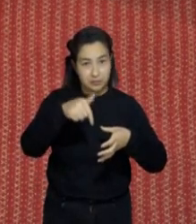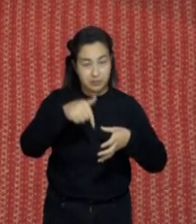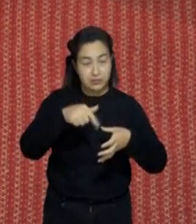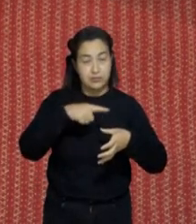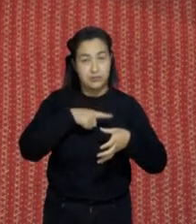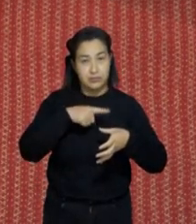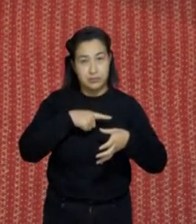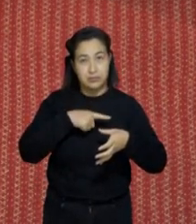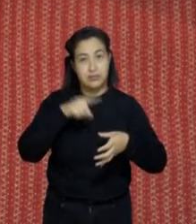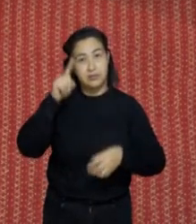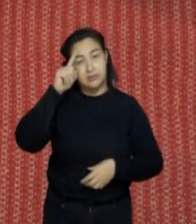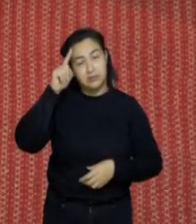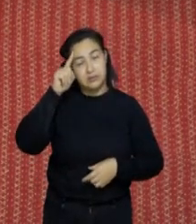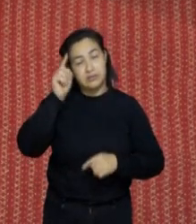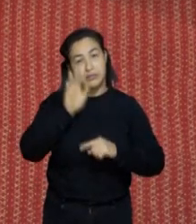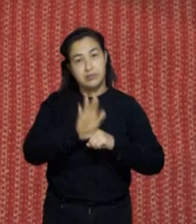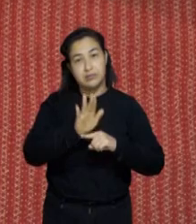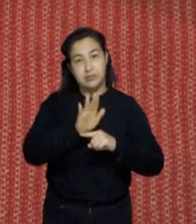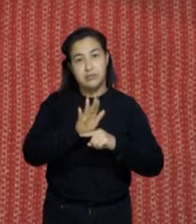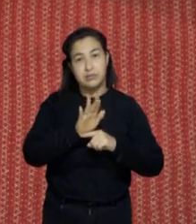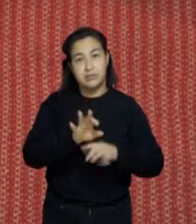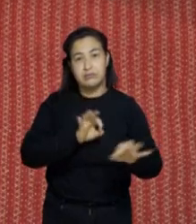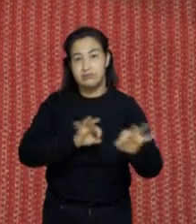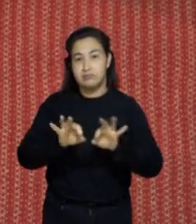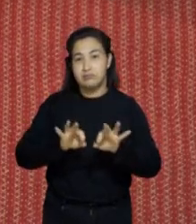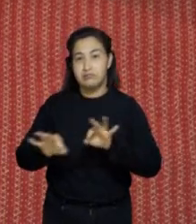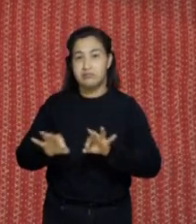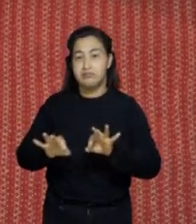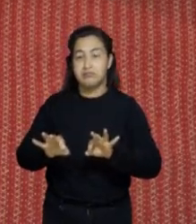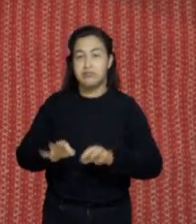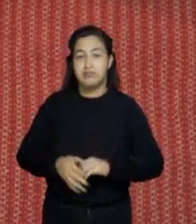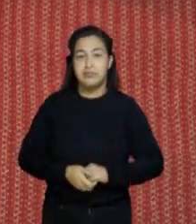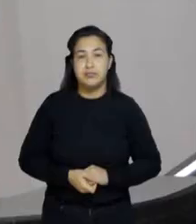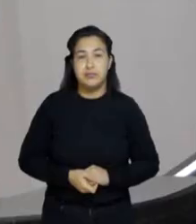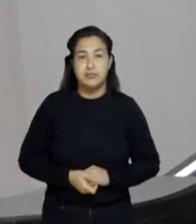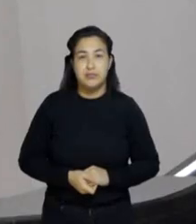dia a dia e constroem essa empresa fantástica. Muito obrigado.